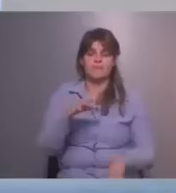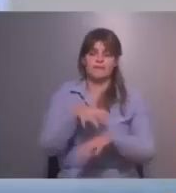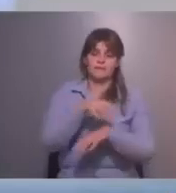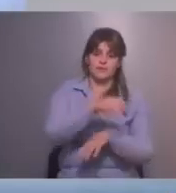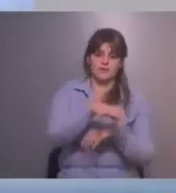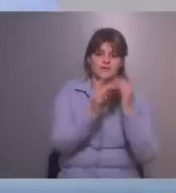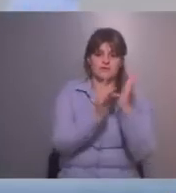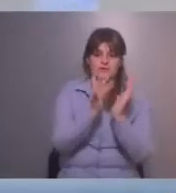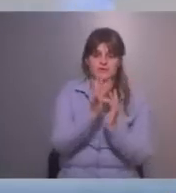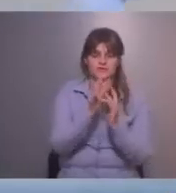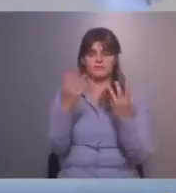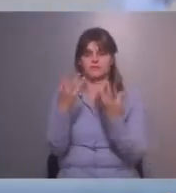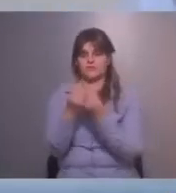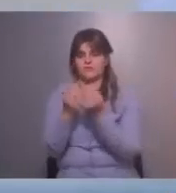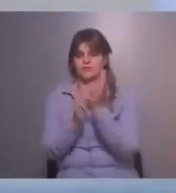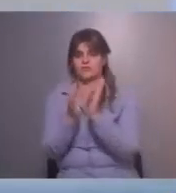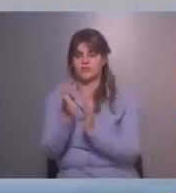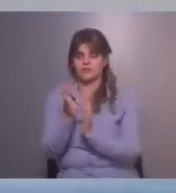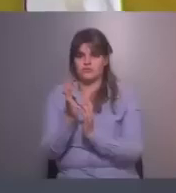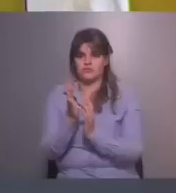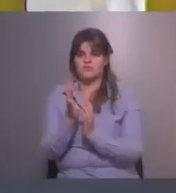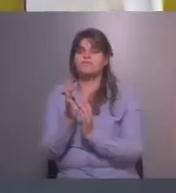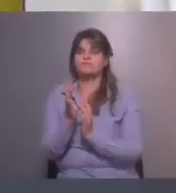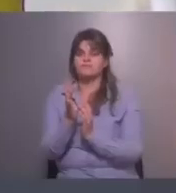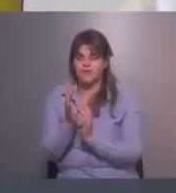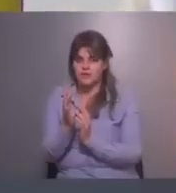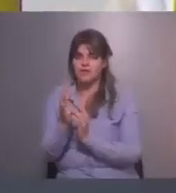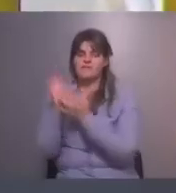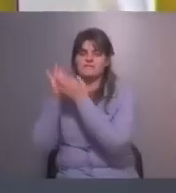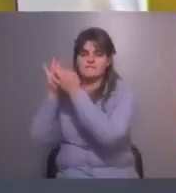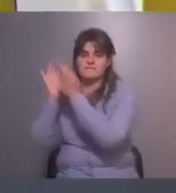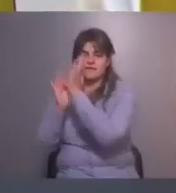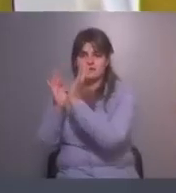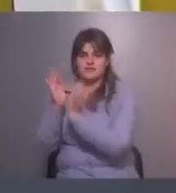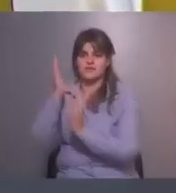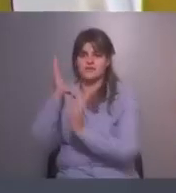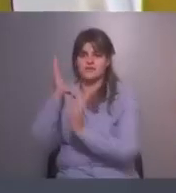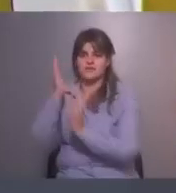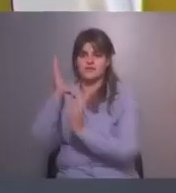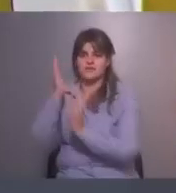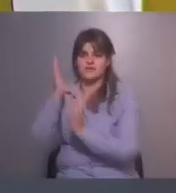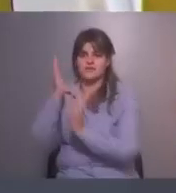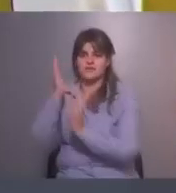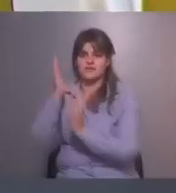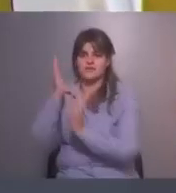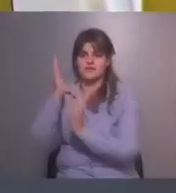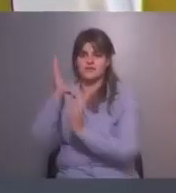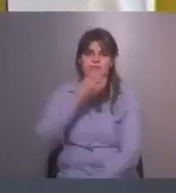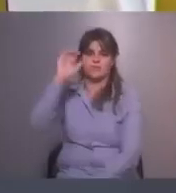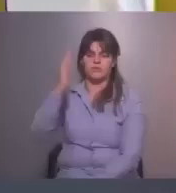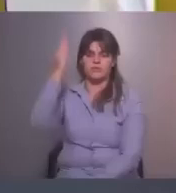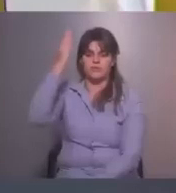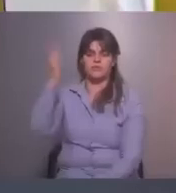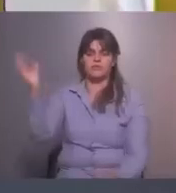Por Cristo, com Cristo, em Cristo, a vós, Deus Pai Todo-Poderoso,